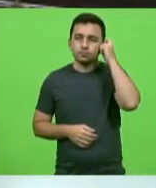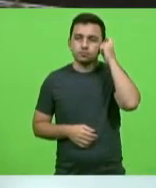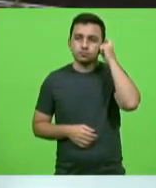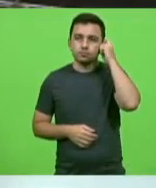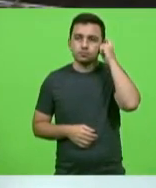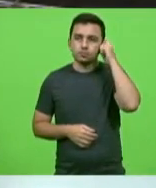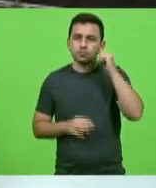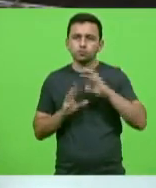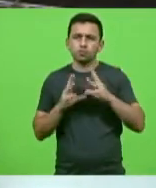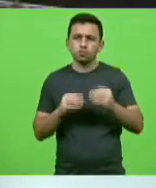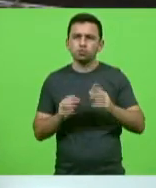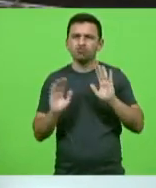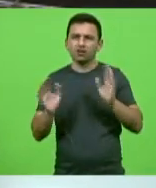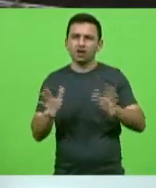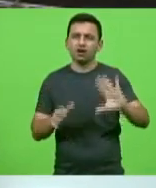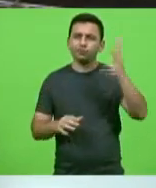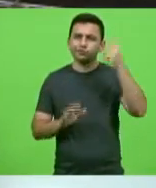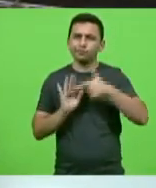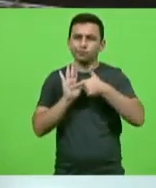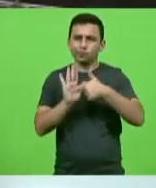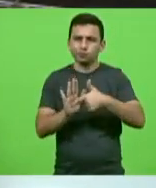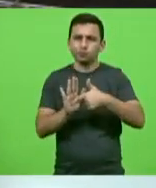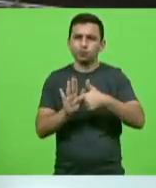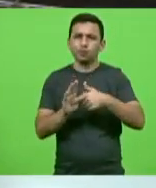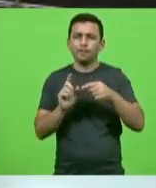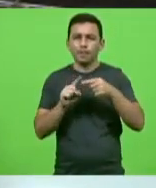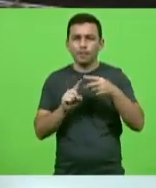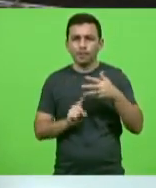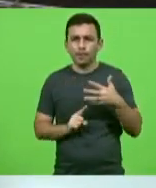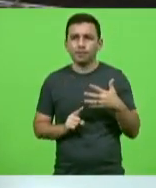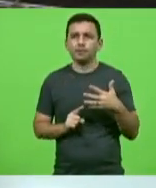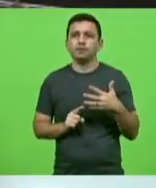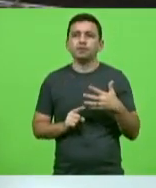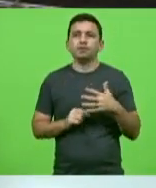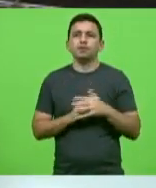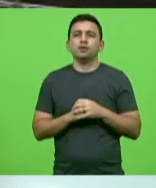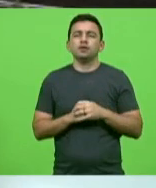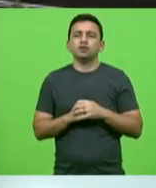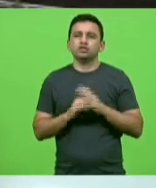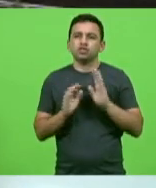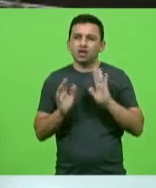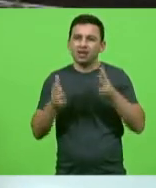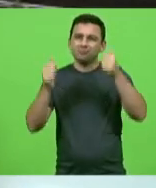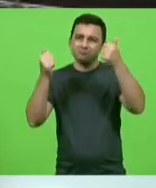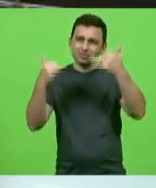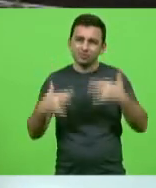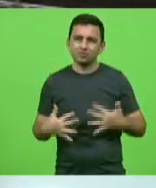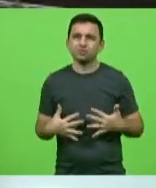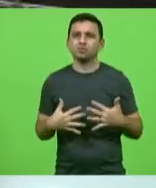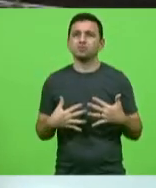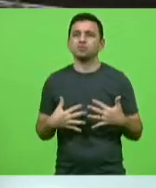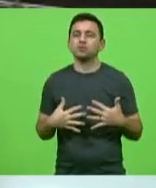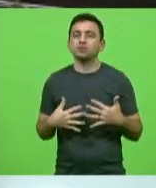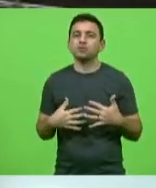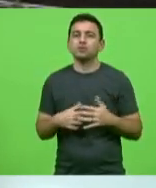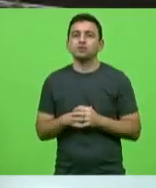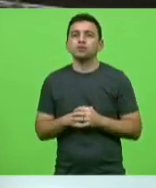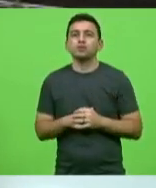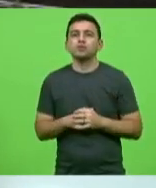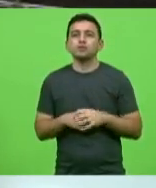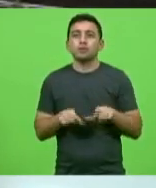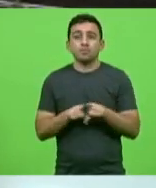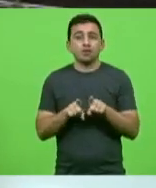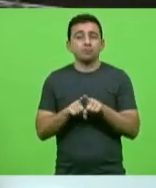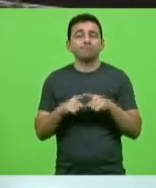em diante dos fatos supervenientes acima delineados e que surge